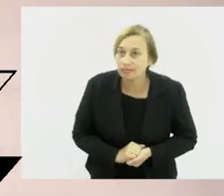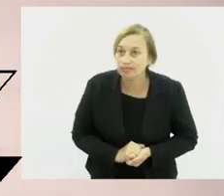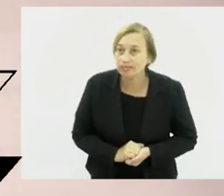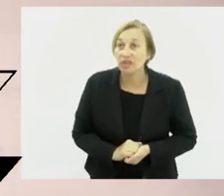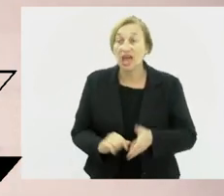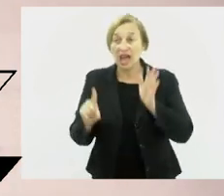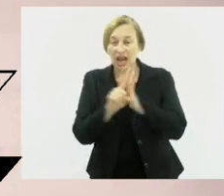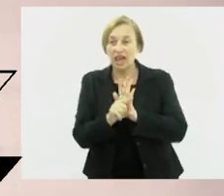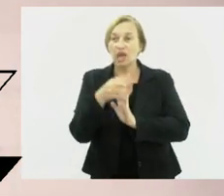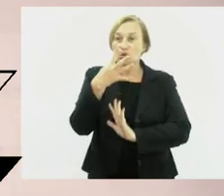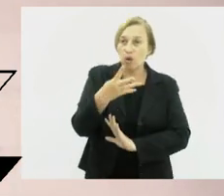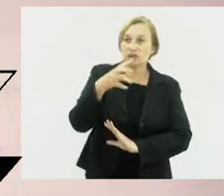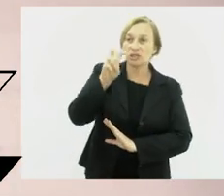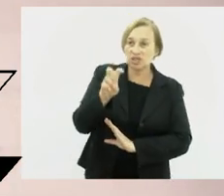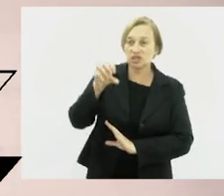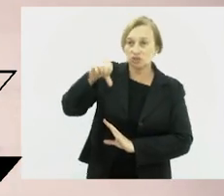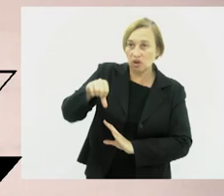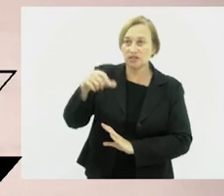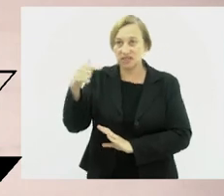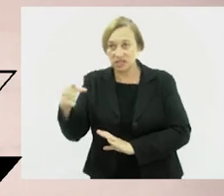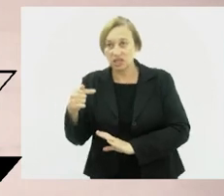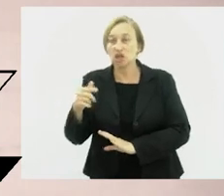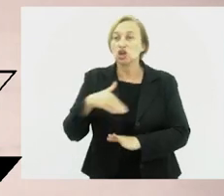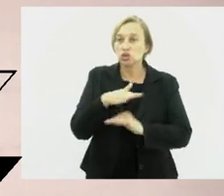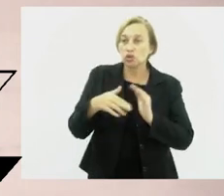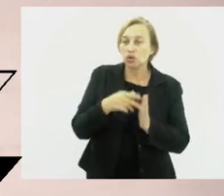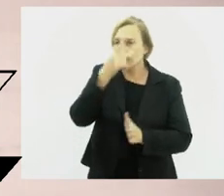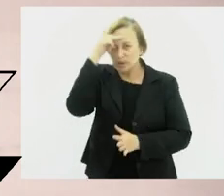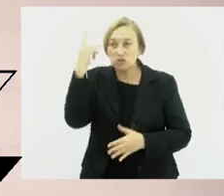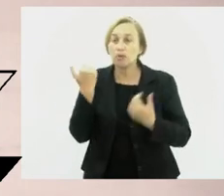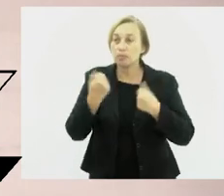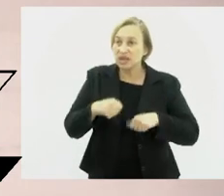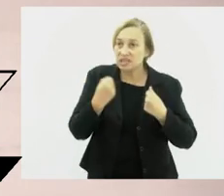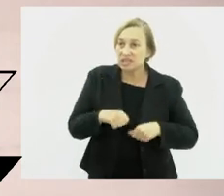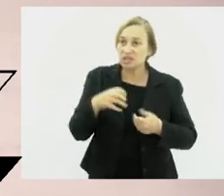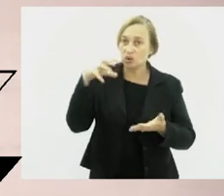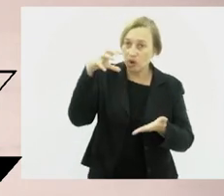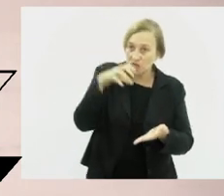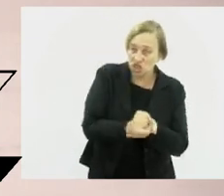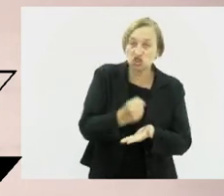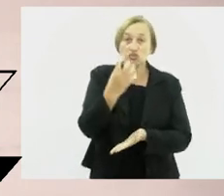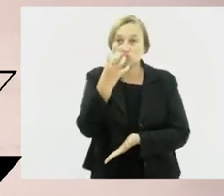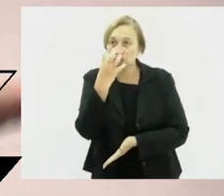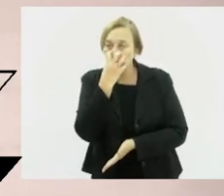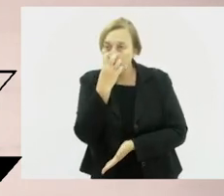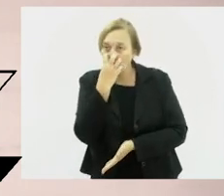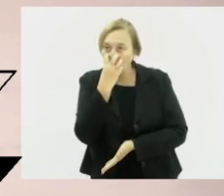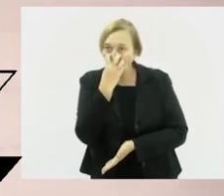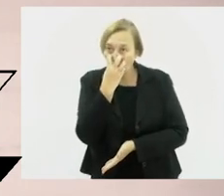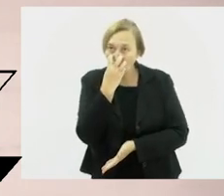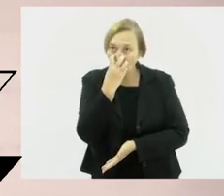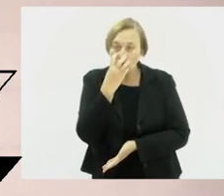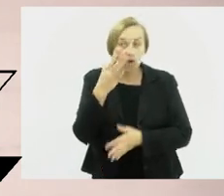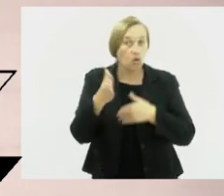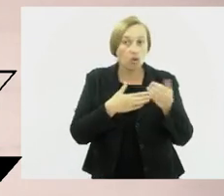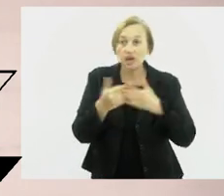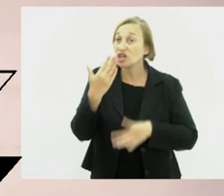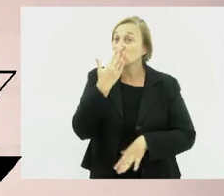Lei 4597 diz que toda pessoa física precisa ter o seu animal, no caso pitbull, rottweiler,